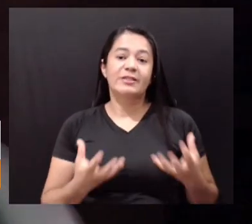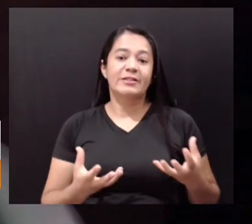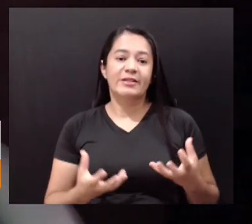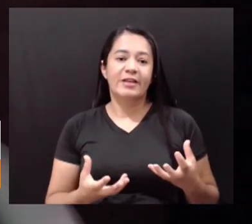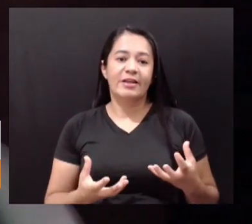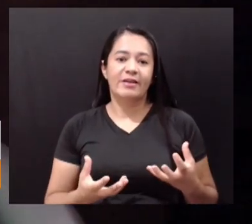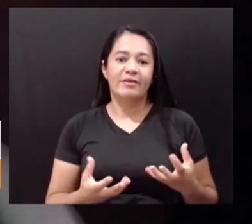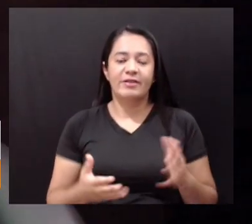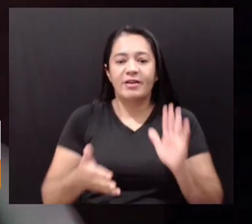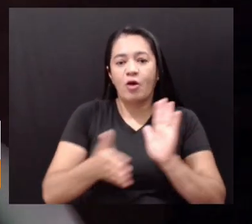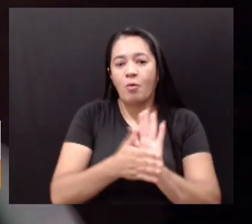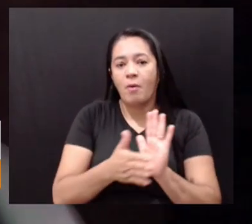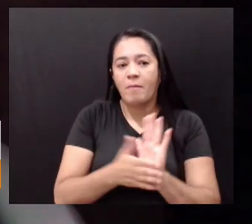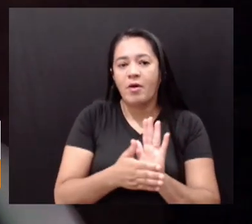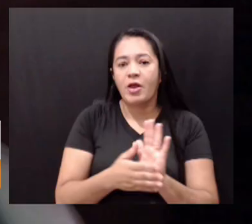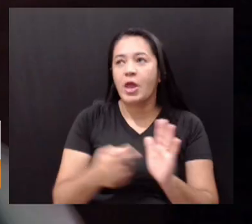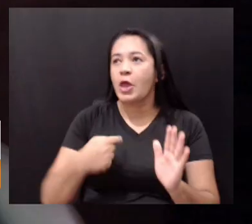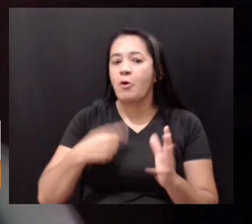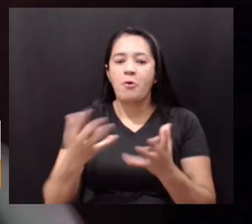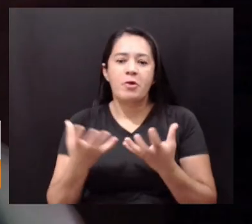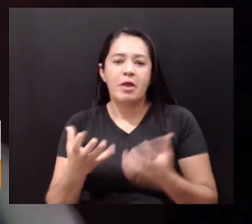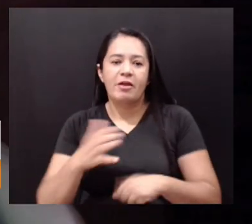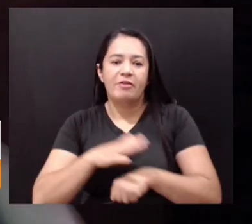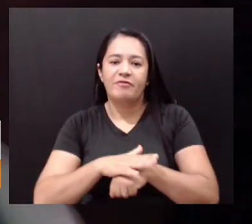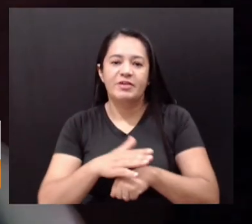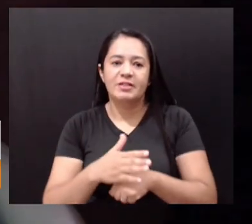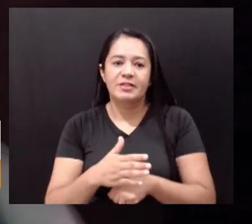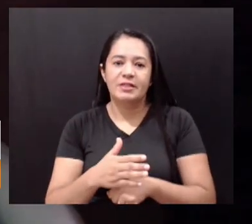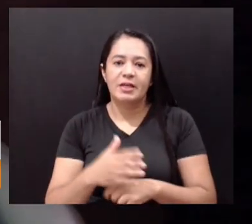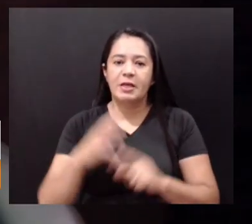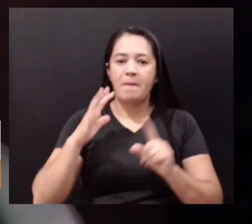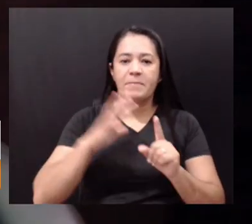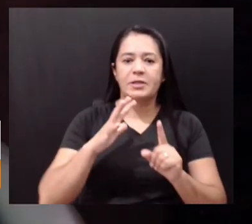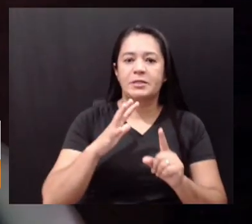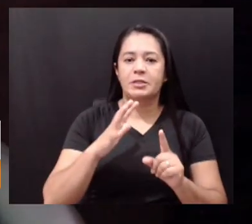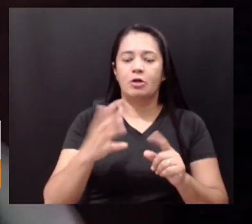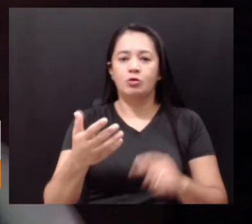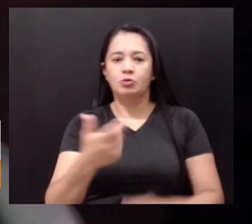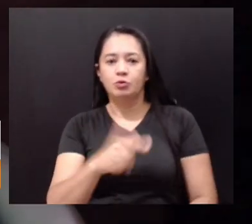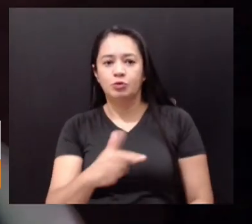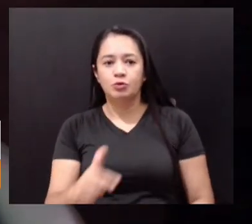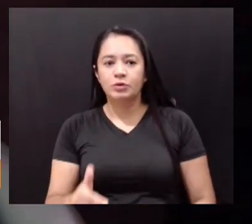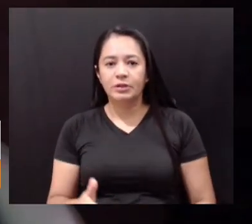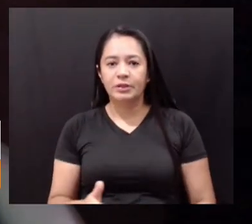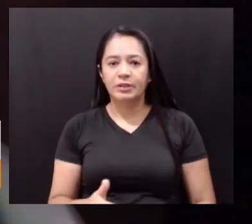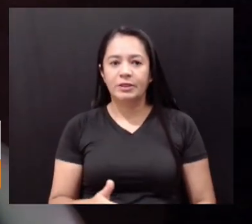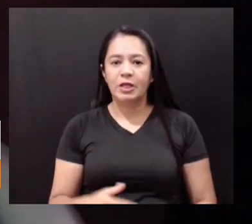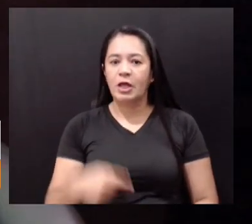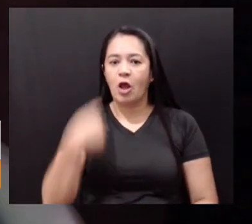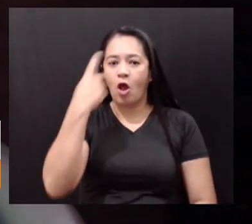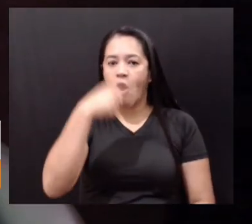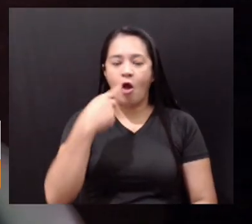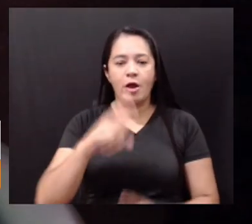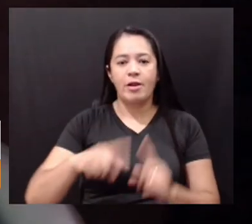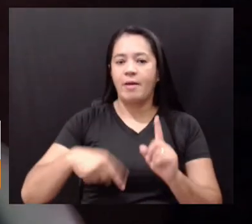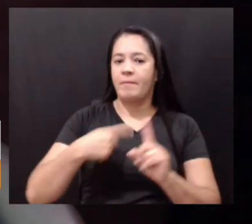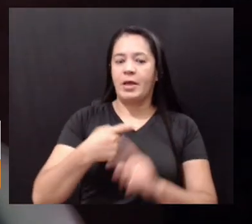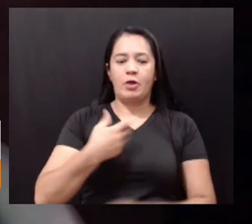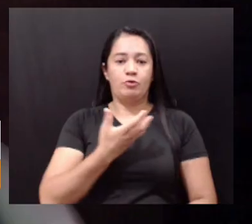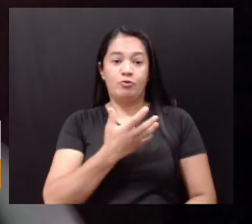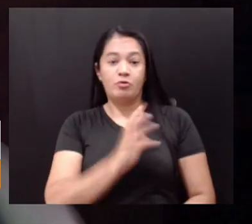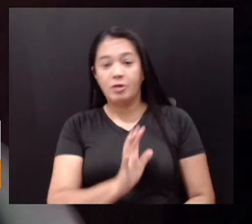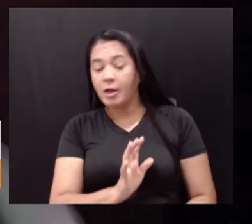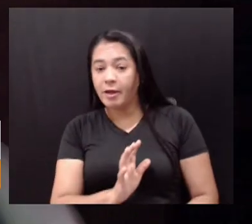então eu quero fazer algo que eu não tenha pressão, eu quero fazer algo que eu não faça hora extra, eu quero fazer algo que eu não tenha que trabalhar os finais de semana, que não